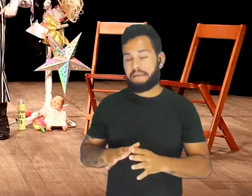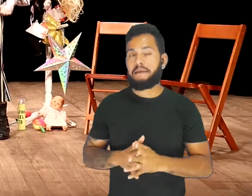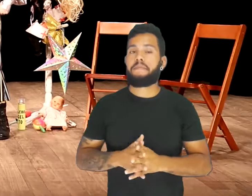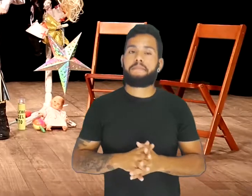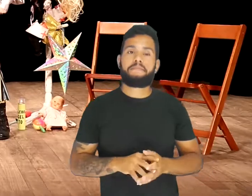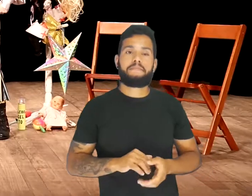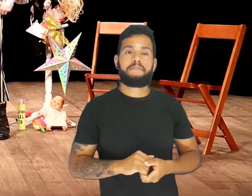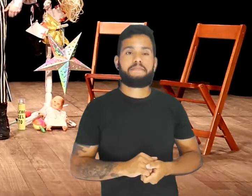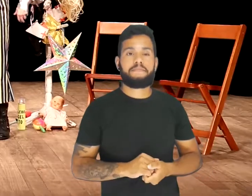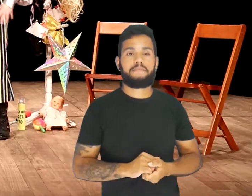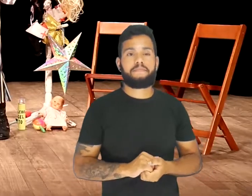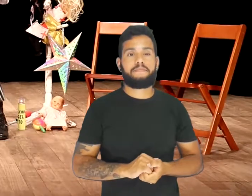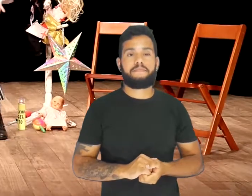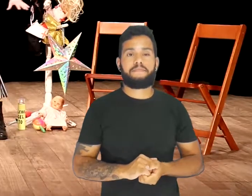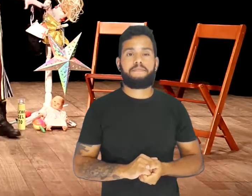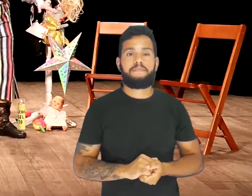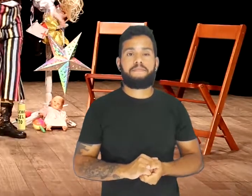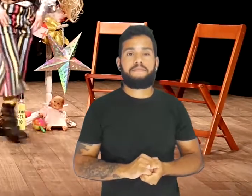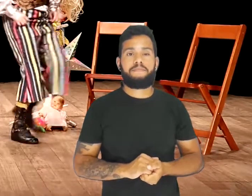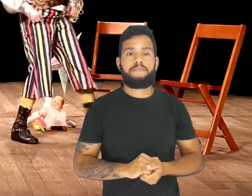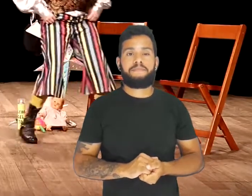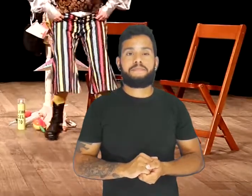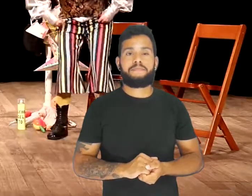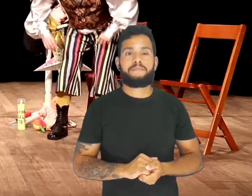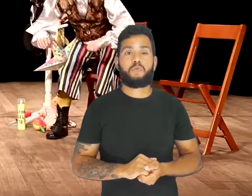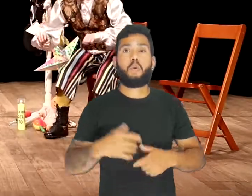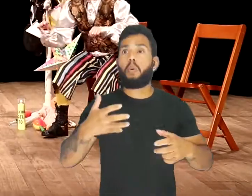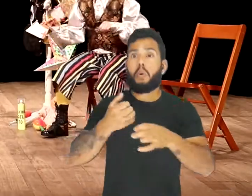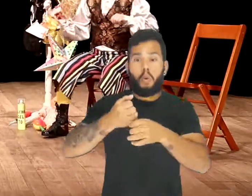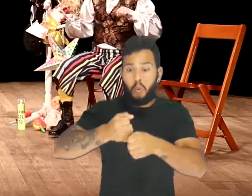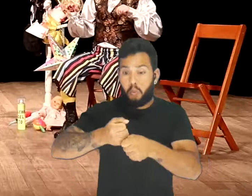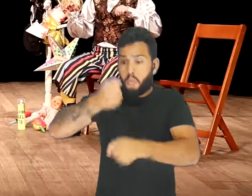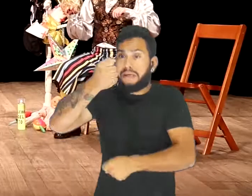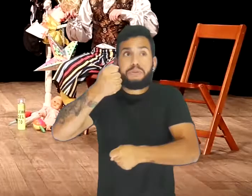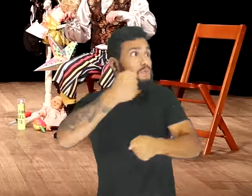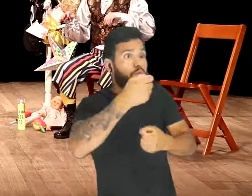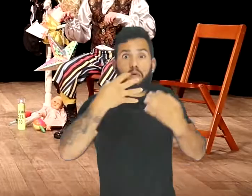Vamos outro agora. Eu vou começar. Eu vou deixar aqui pra vocês falar depois pro público ali em casa. Tá, eu vou